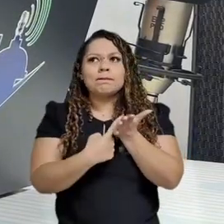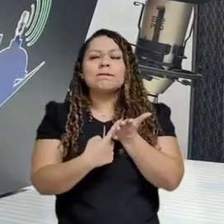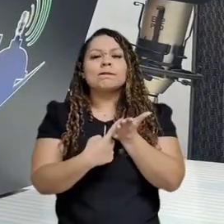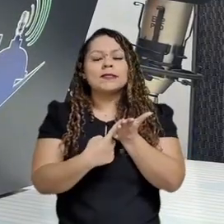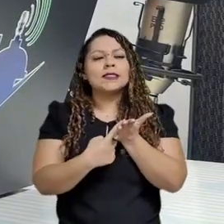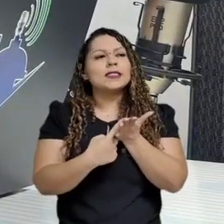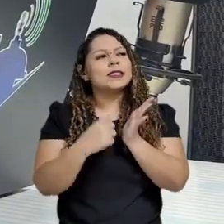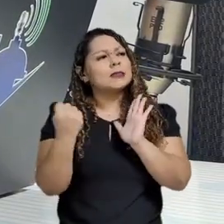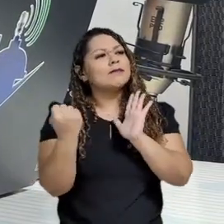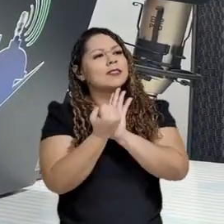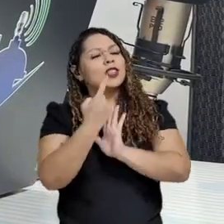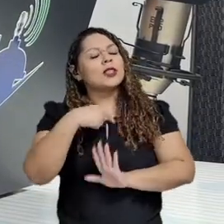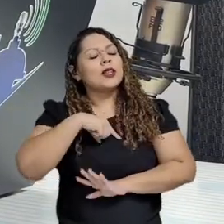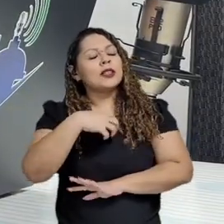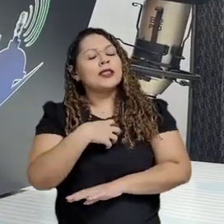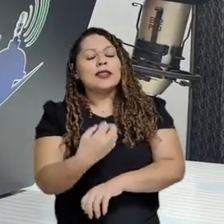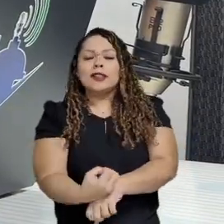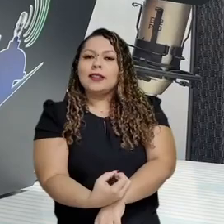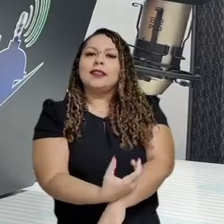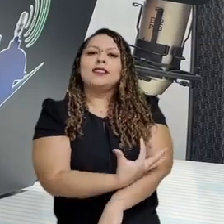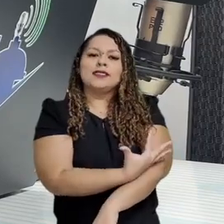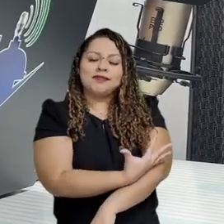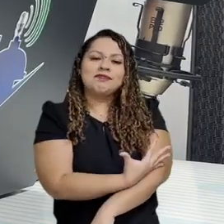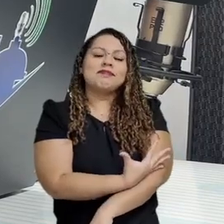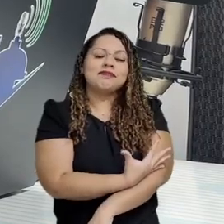é aquela que emociona a gente, né? Então,